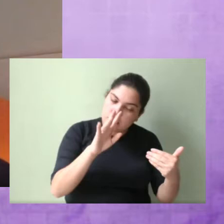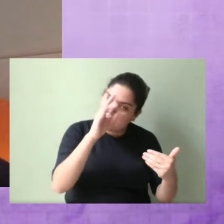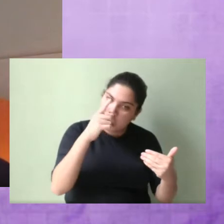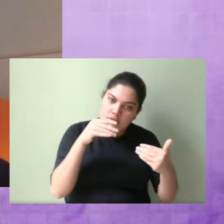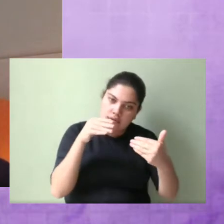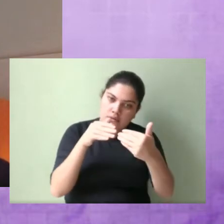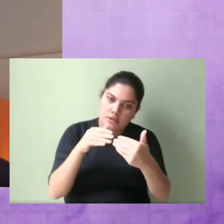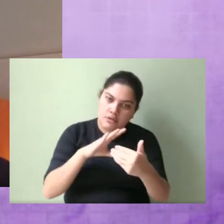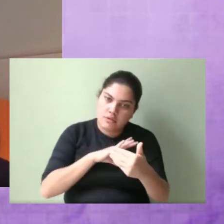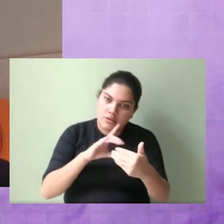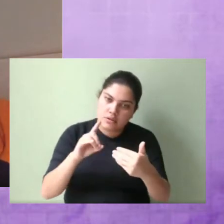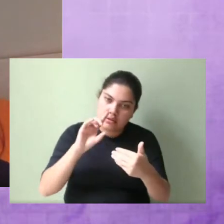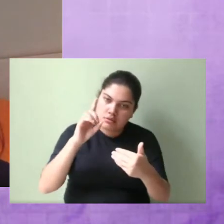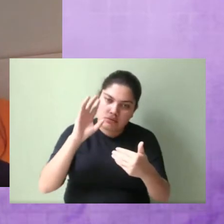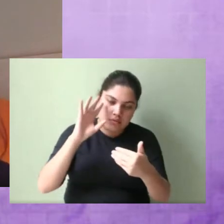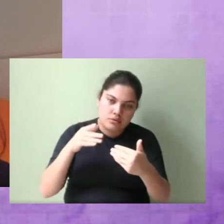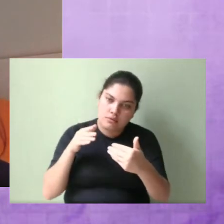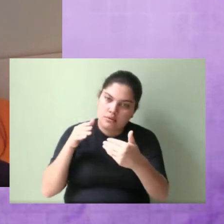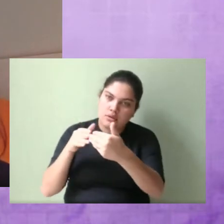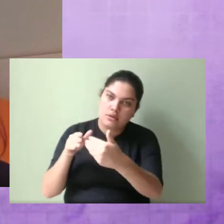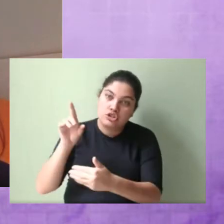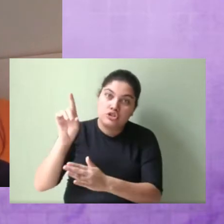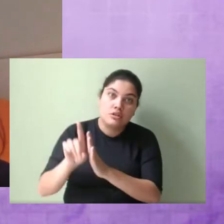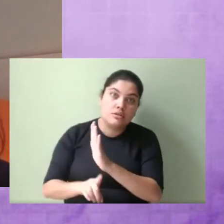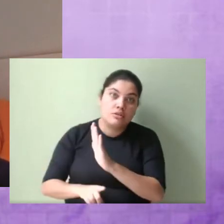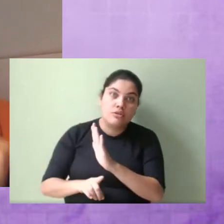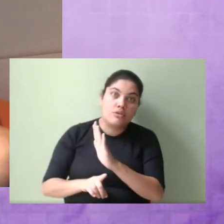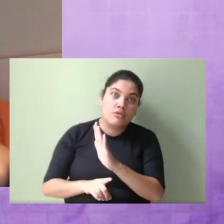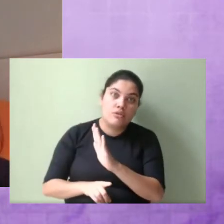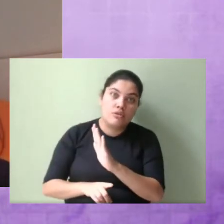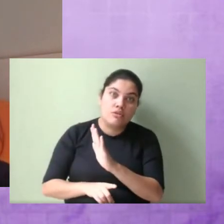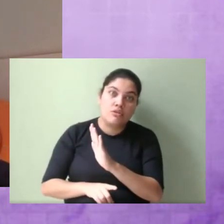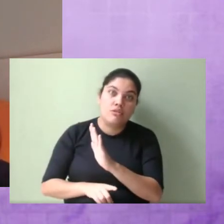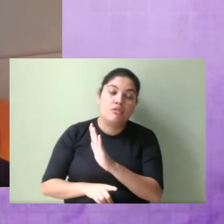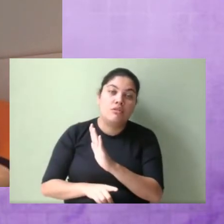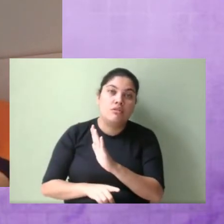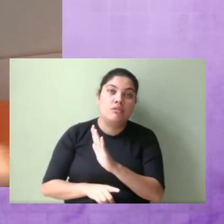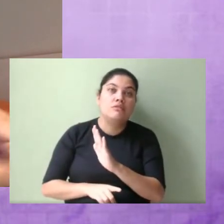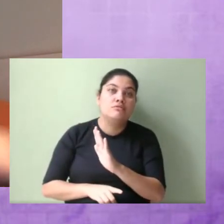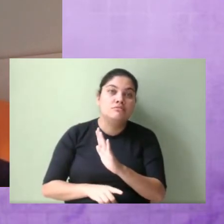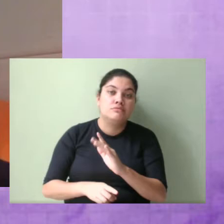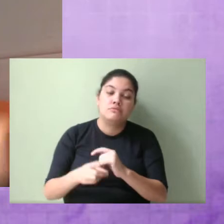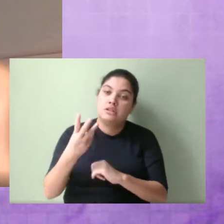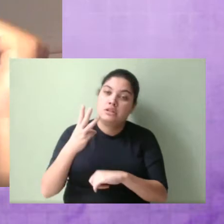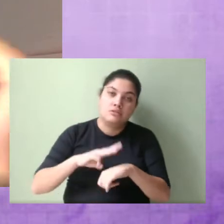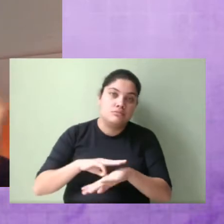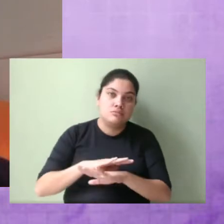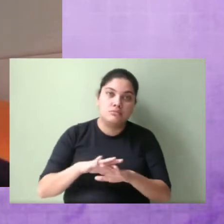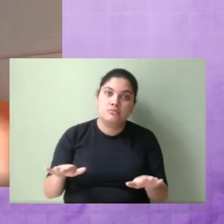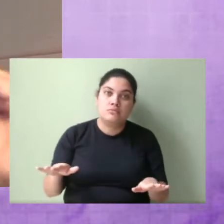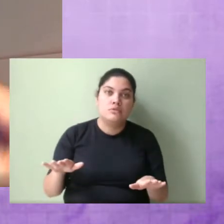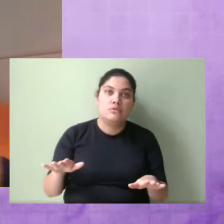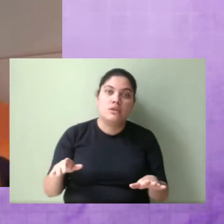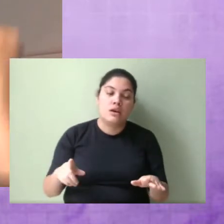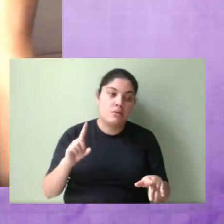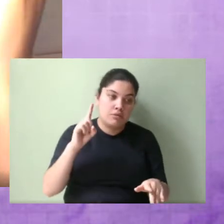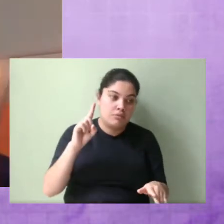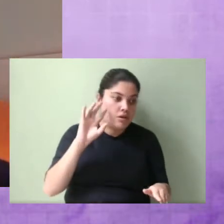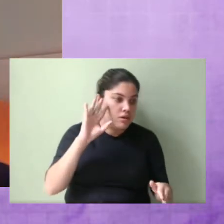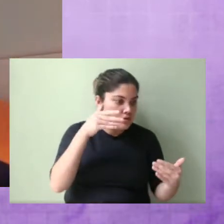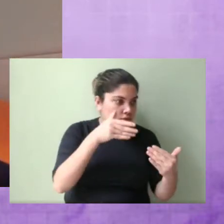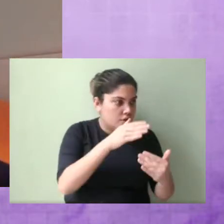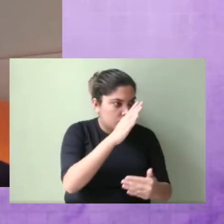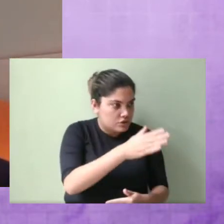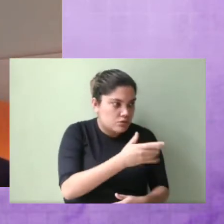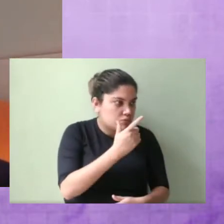3 strikes. Se você tem um problema com o professor, primeiro você fala com o professor, se não funciona, você fala com o coordenador, se não funciona, você vai para o